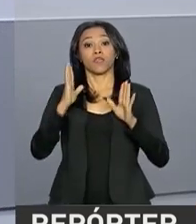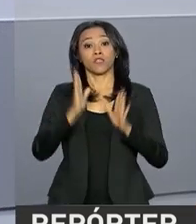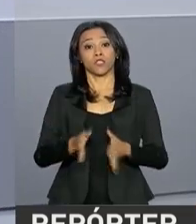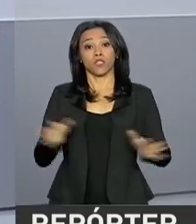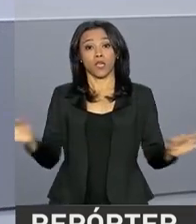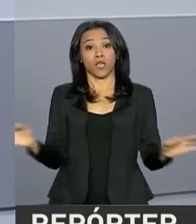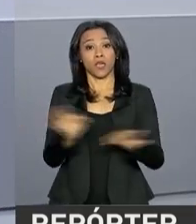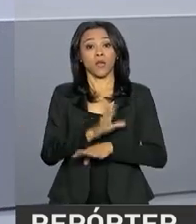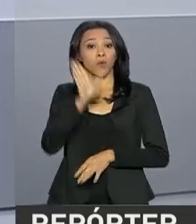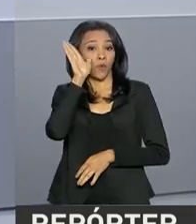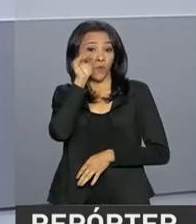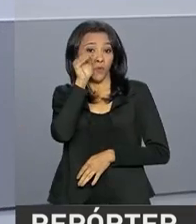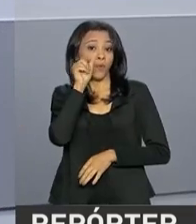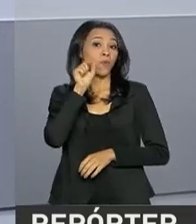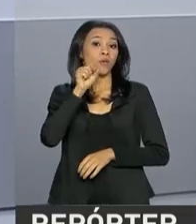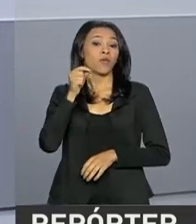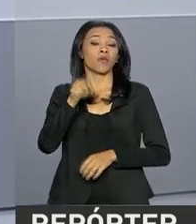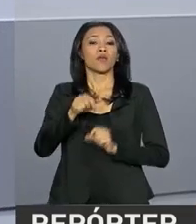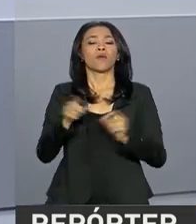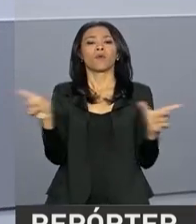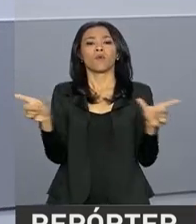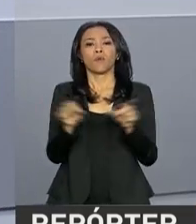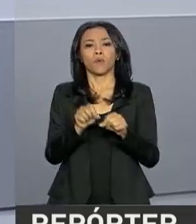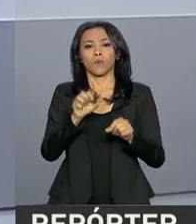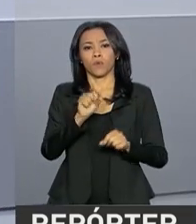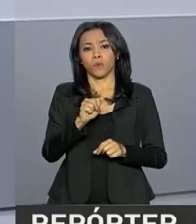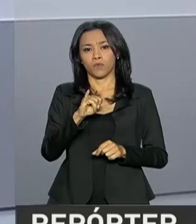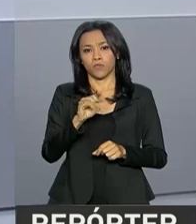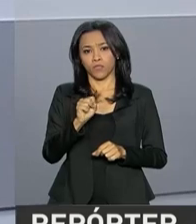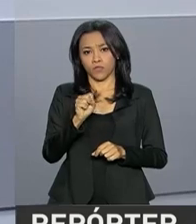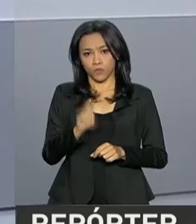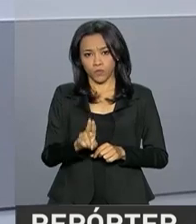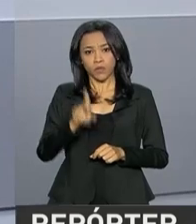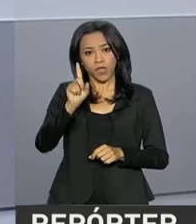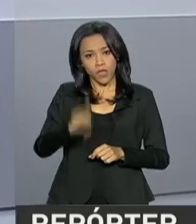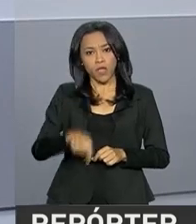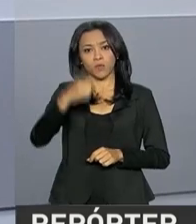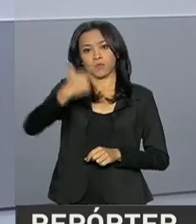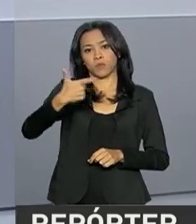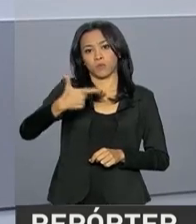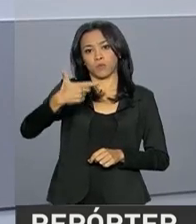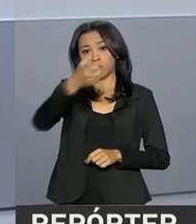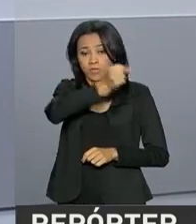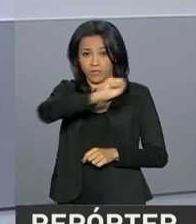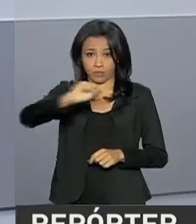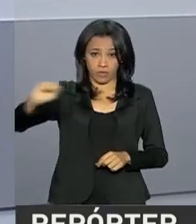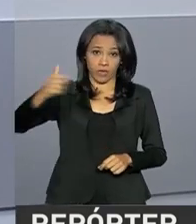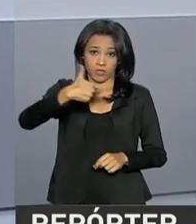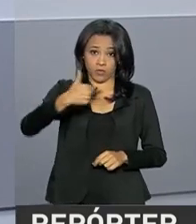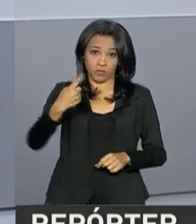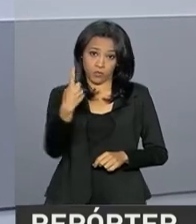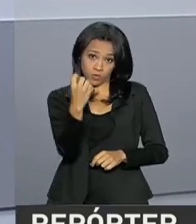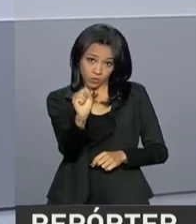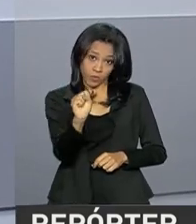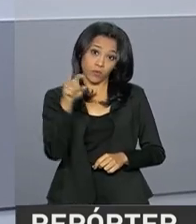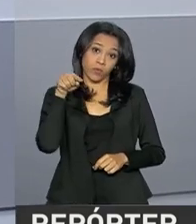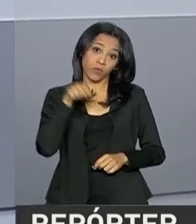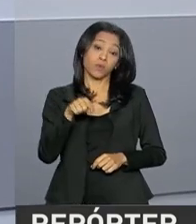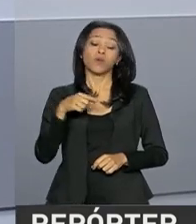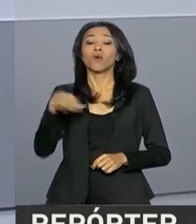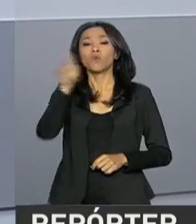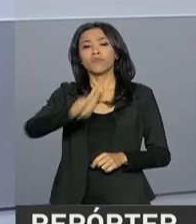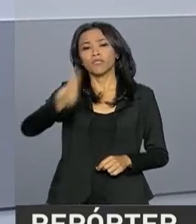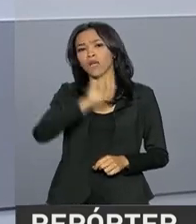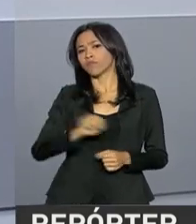consulta o resultado do sistema de seleção unificada referente ao segundo semestre de 2018 pelo sisu e instituições públicas